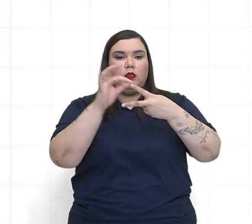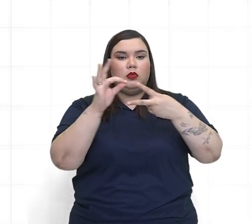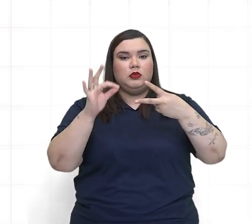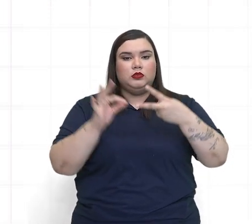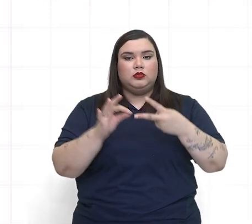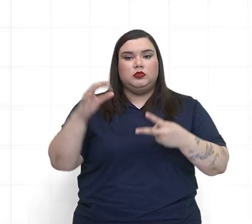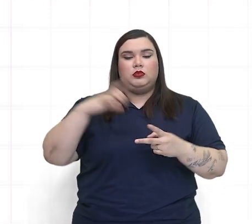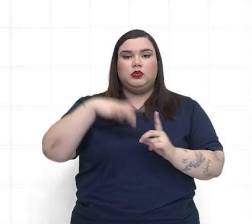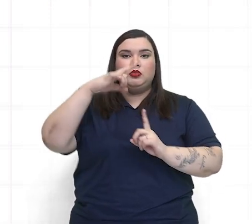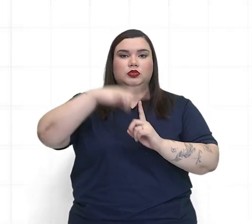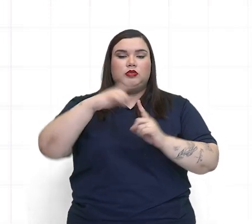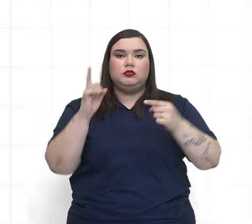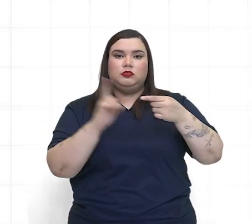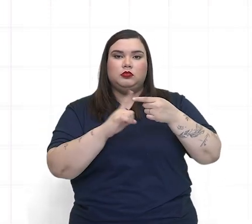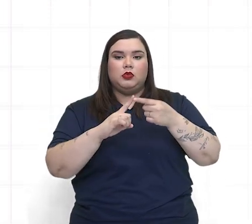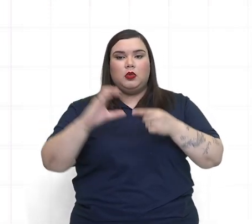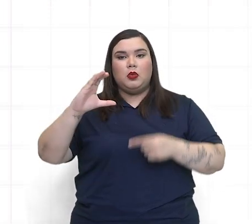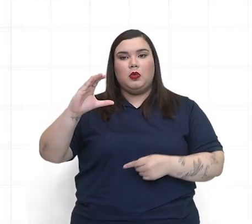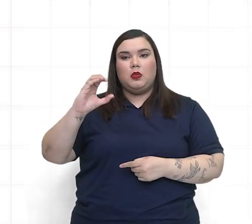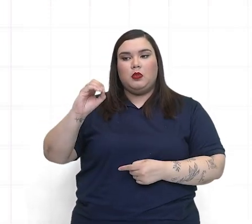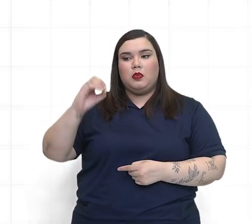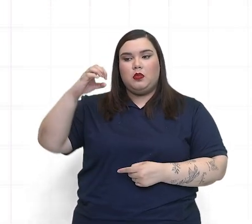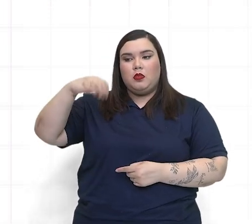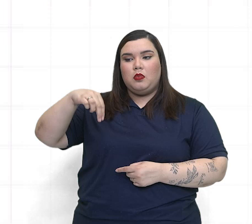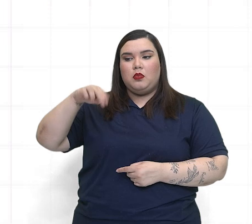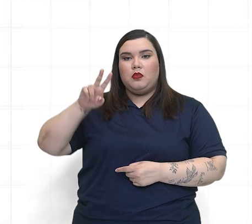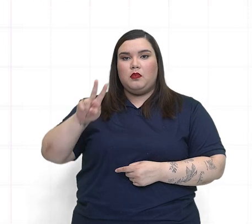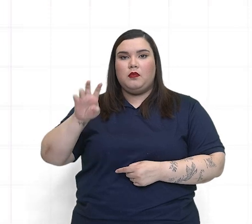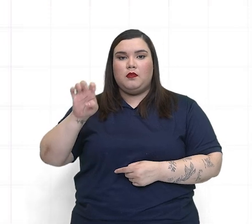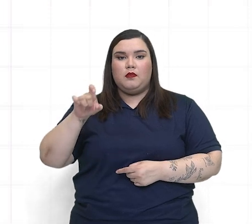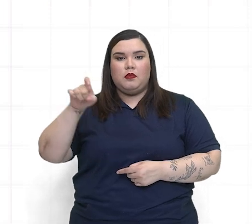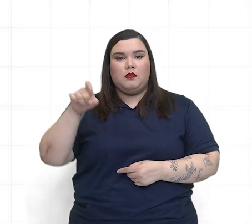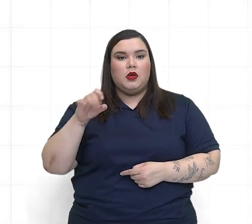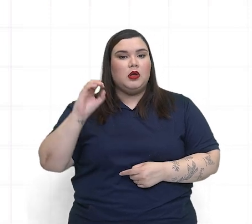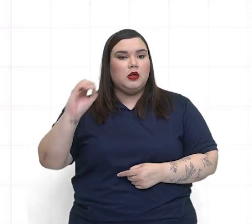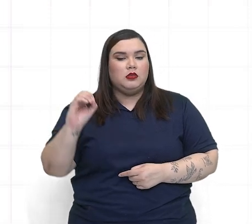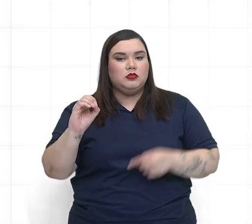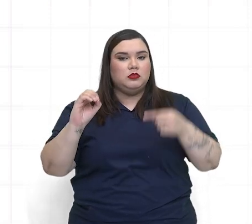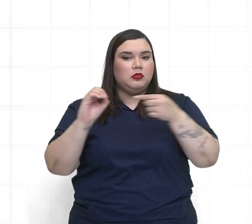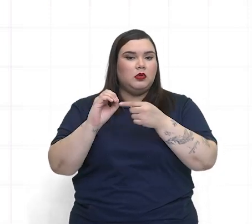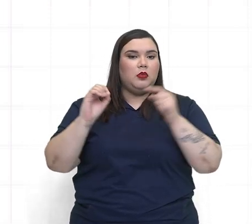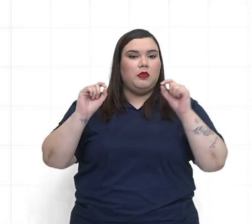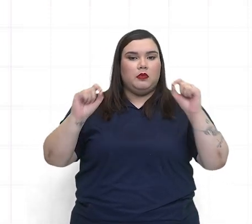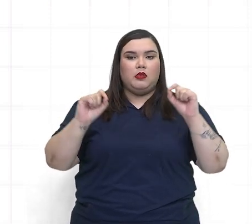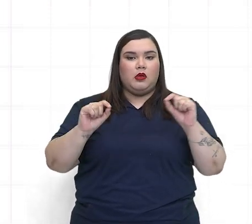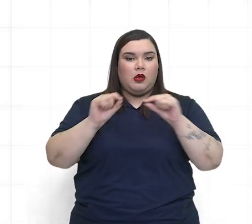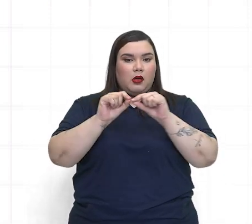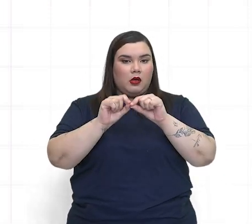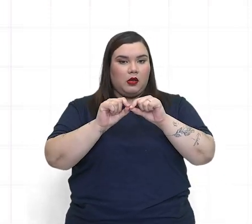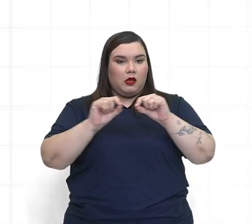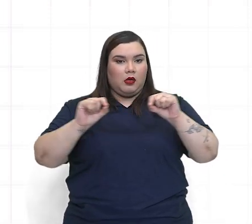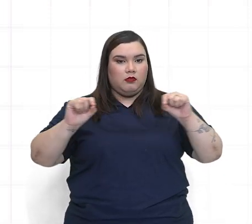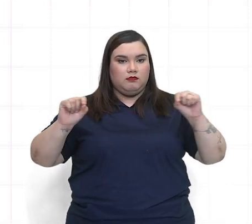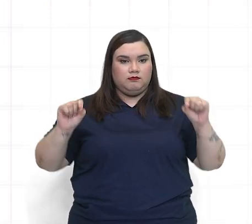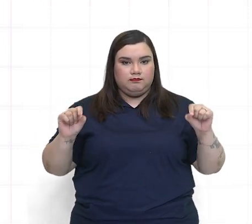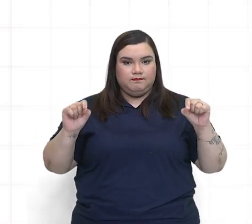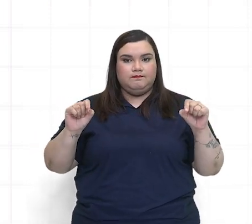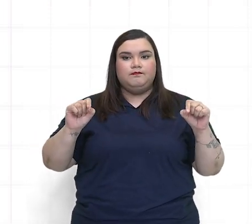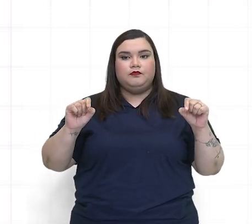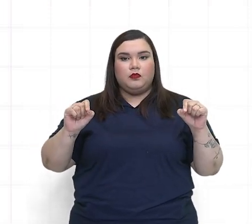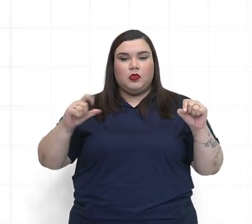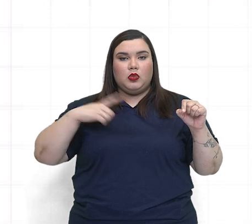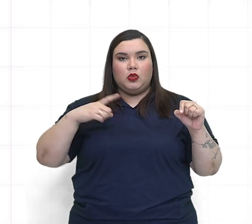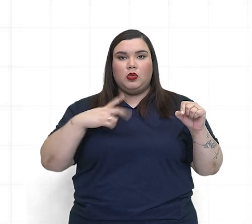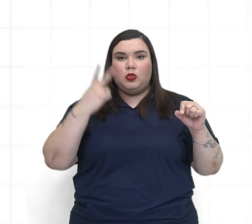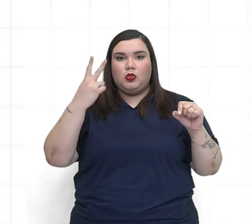ser classificados como convexo. Um polígono é considerado convexo quando a reta consegue interceptá-lo